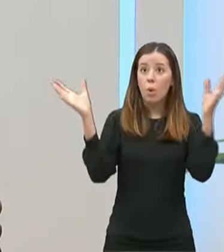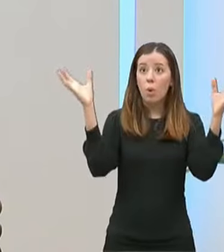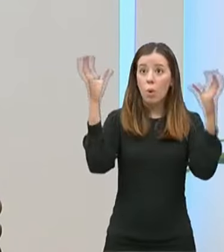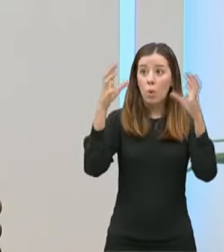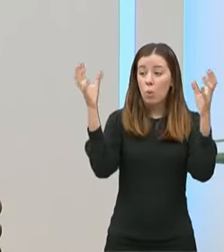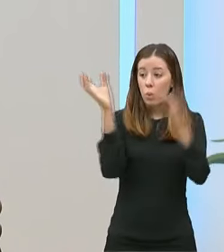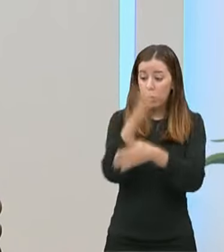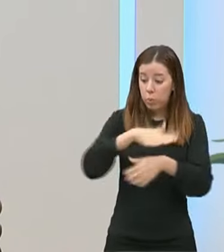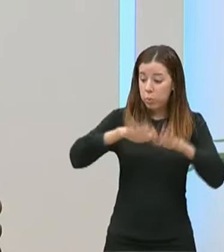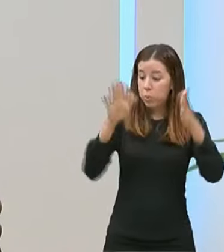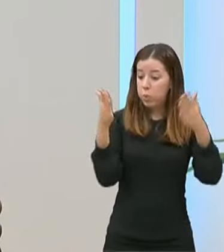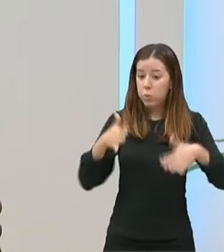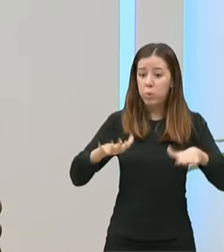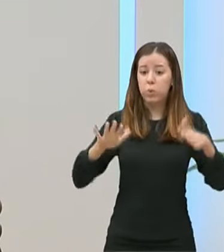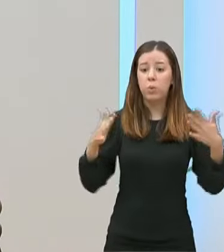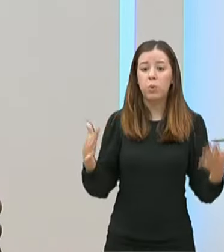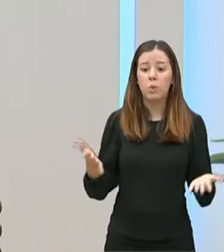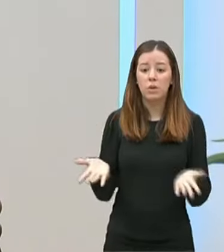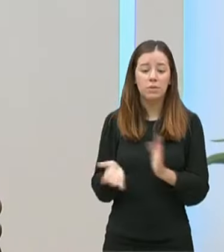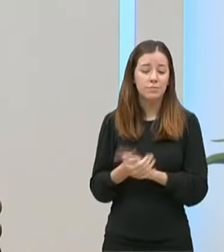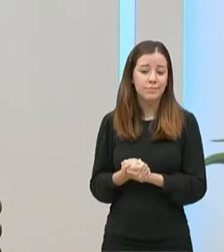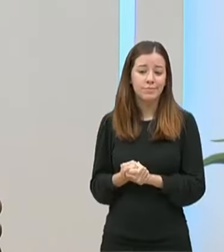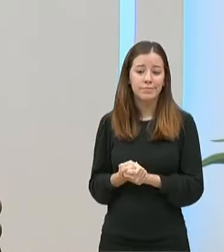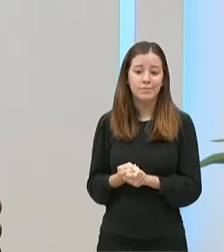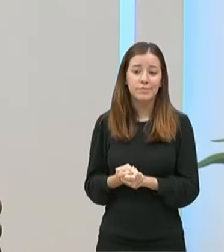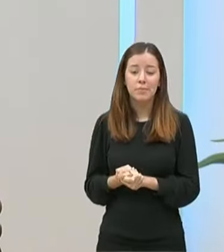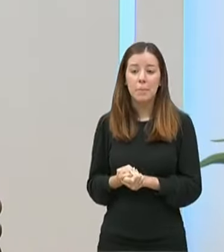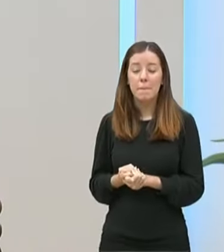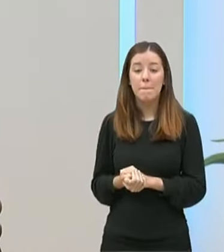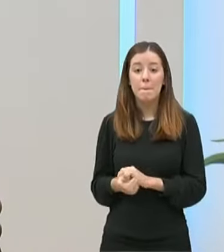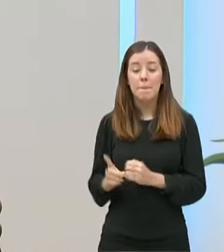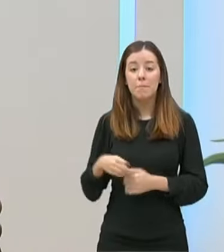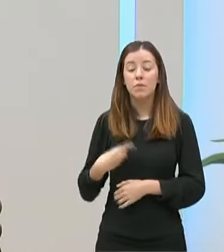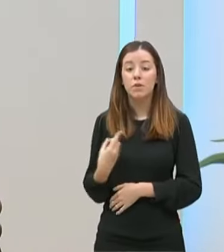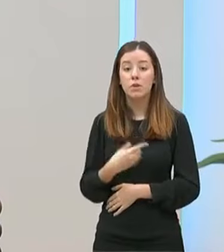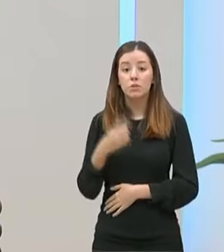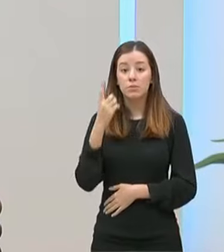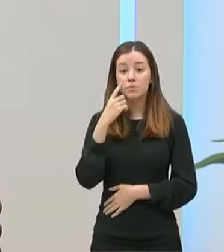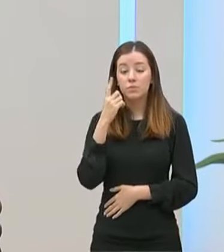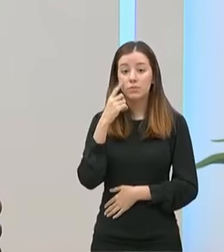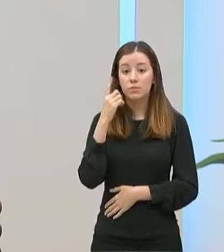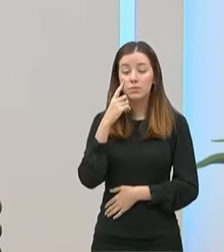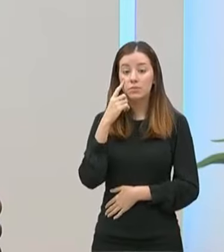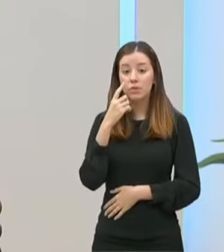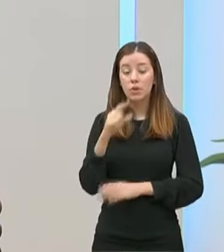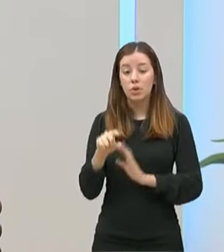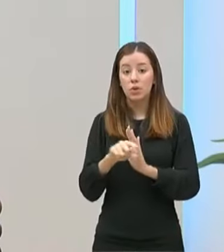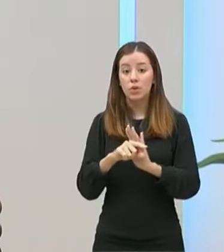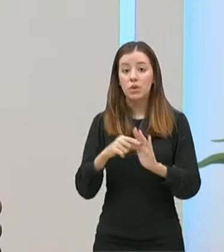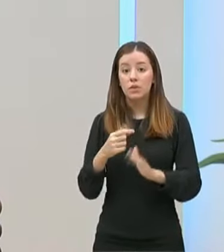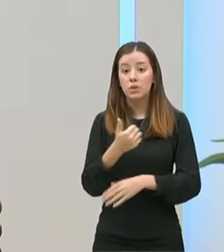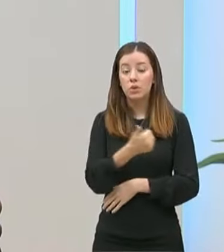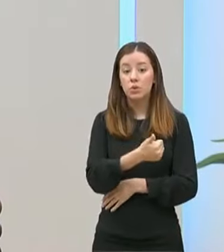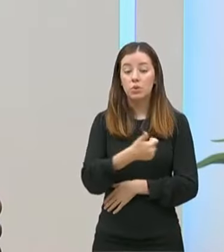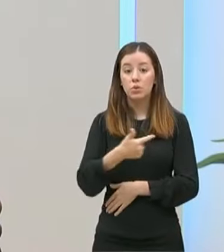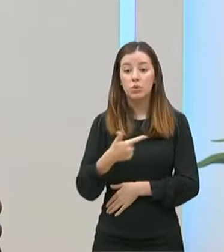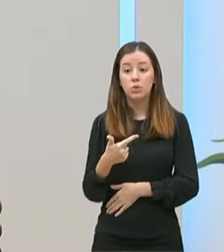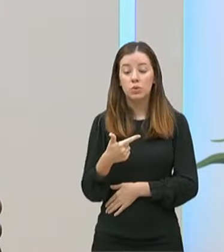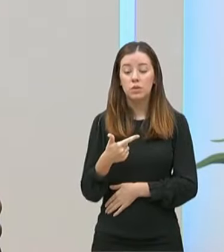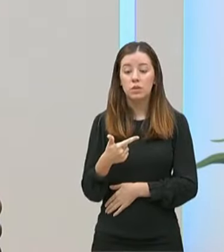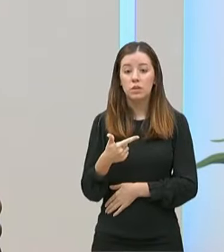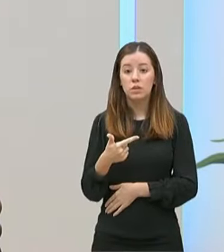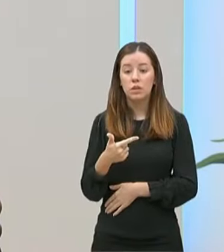É interessante porque, no versículo 12 do capítulo 1 do livro de Jonas, a Bíblia diz assim: a